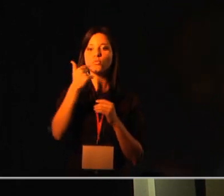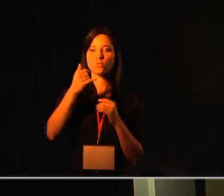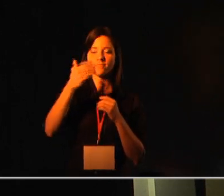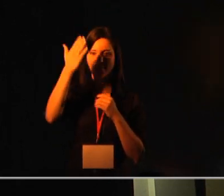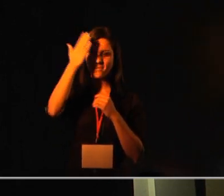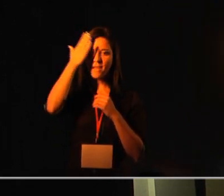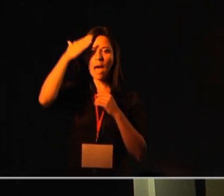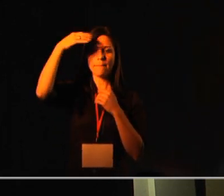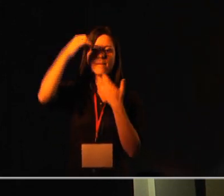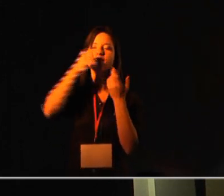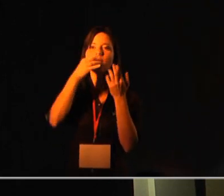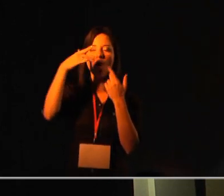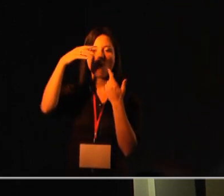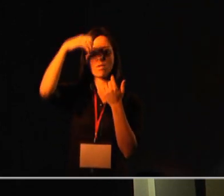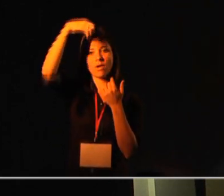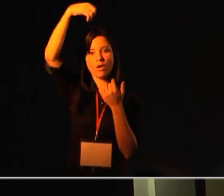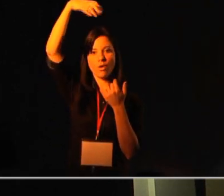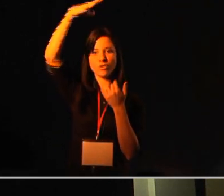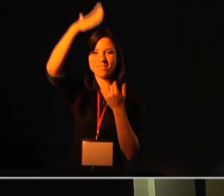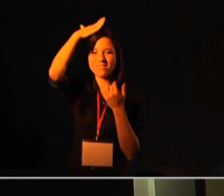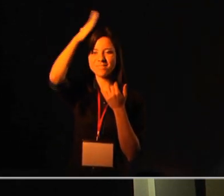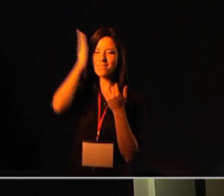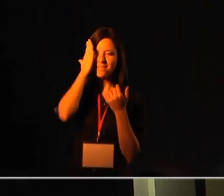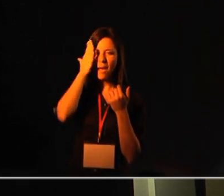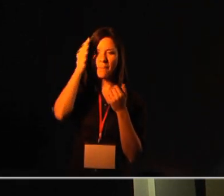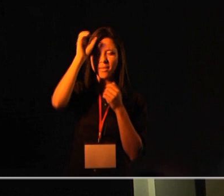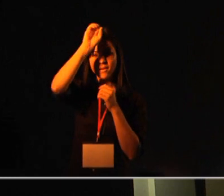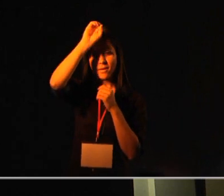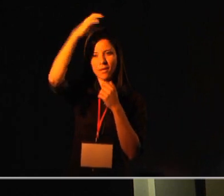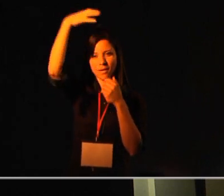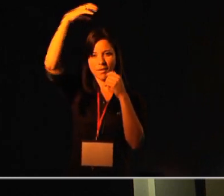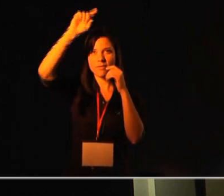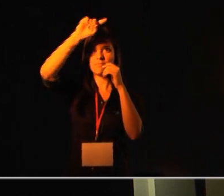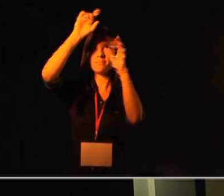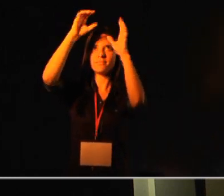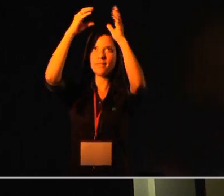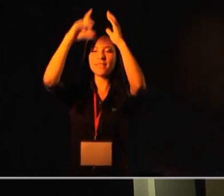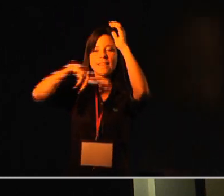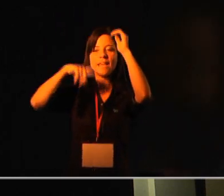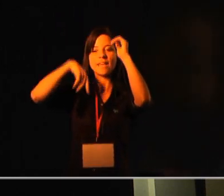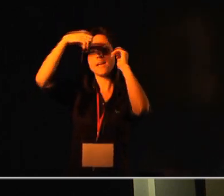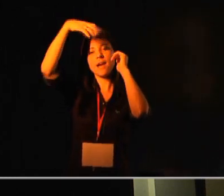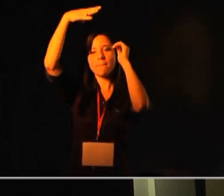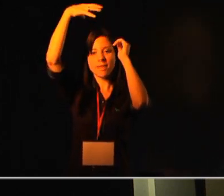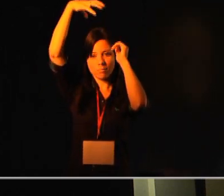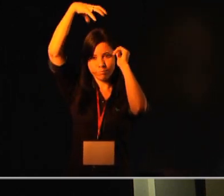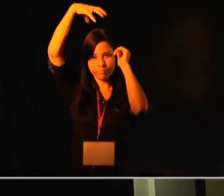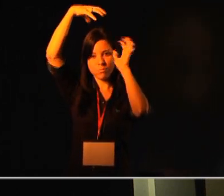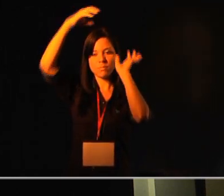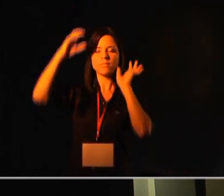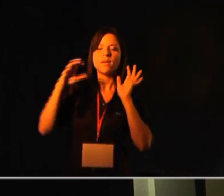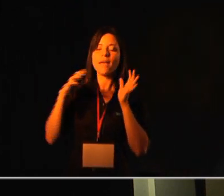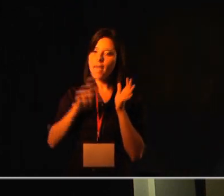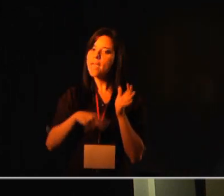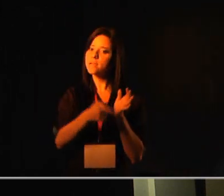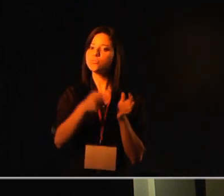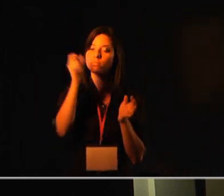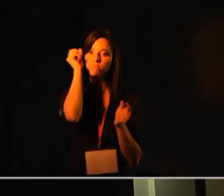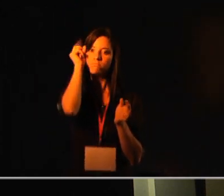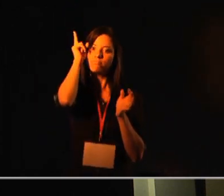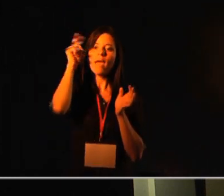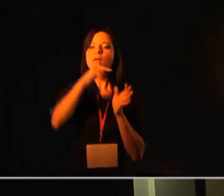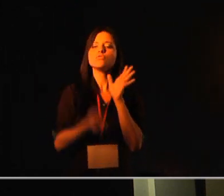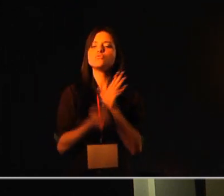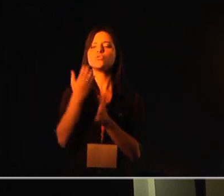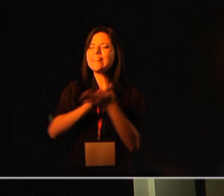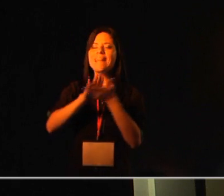É o momento que você tem um insight e aí, rapaz, agora eu tive a ideia. Que muita gente acha que criatividade é só isso. É só essa fase. Muita gente acha que a ideia surge